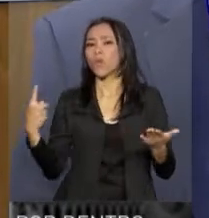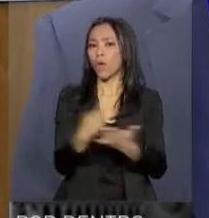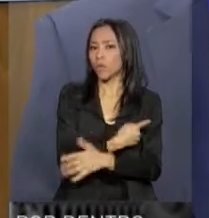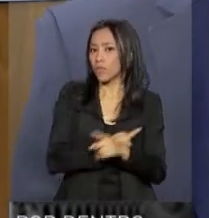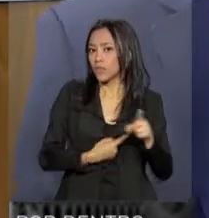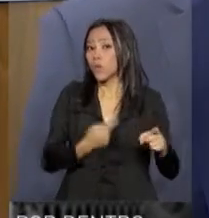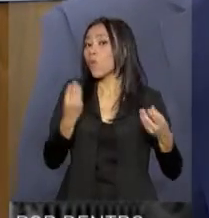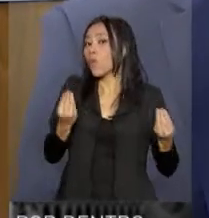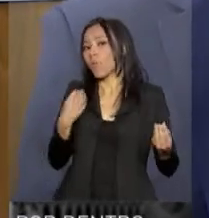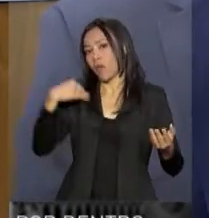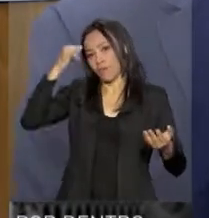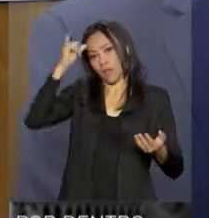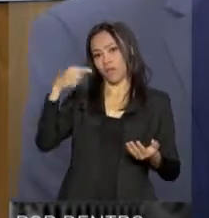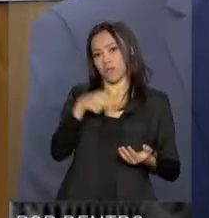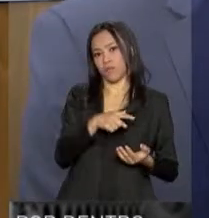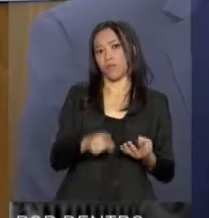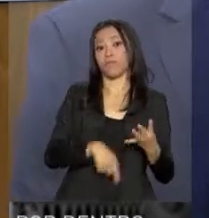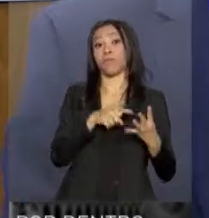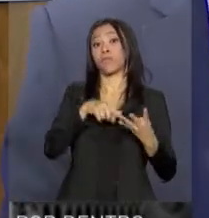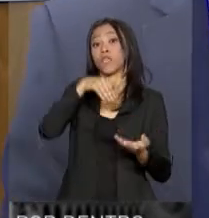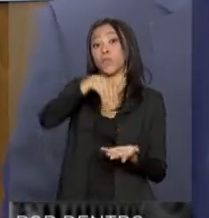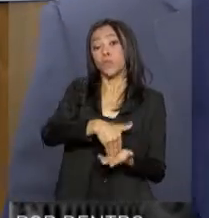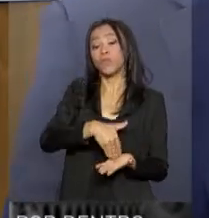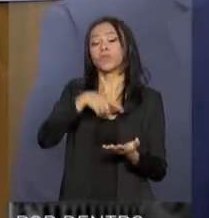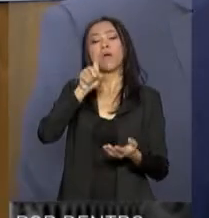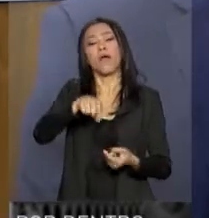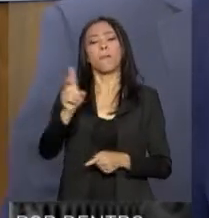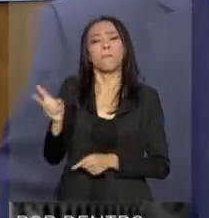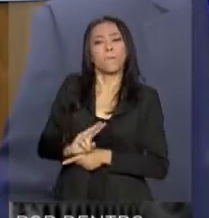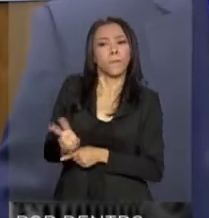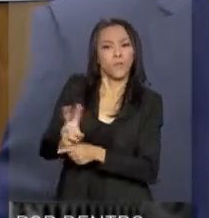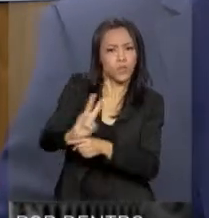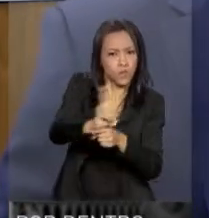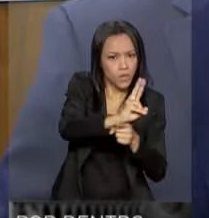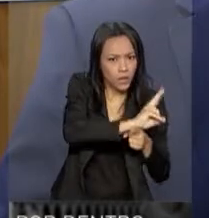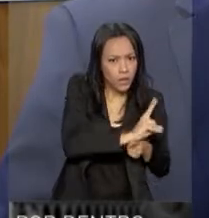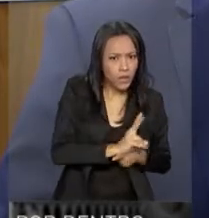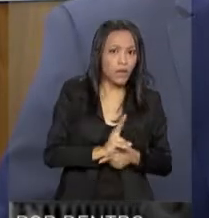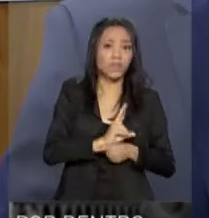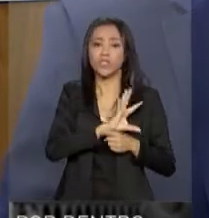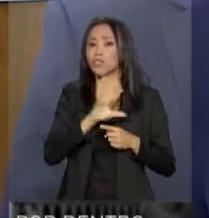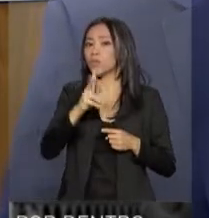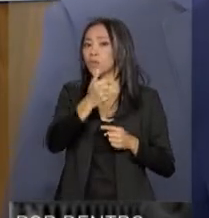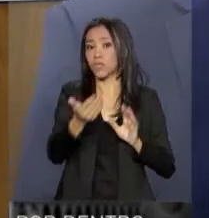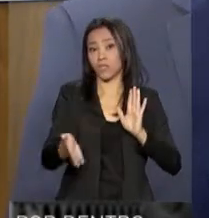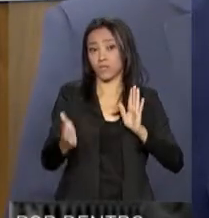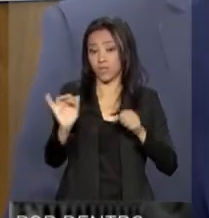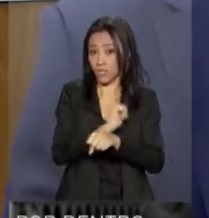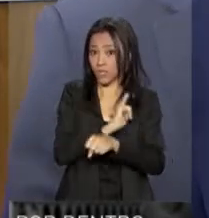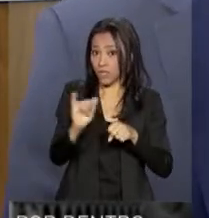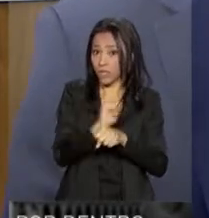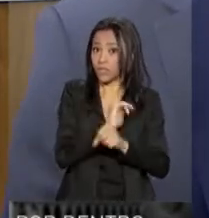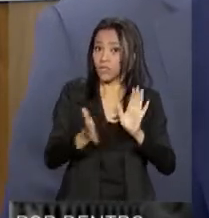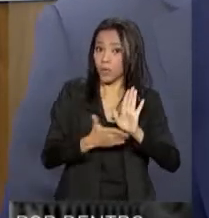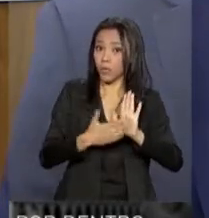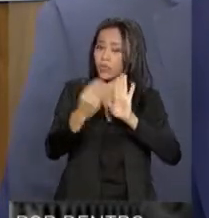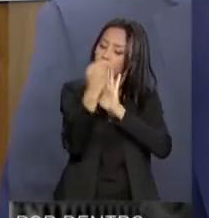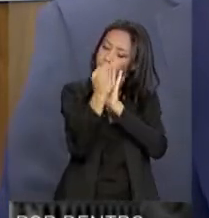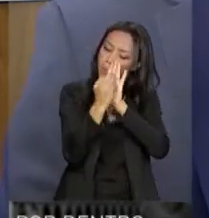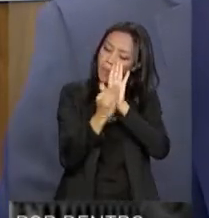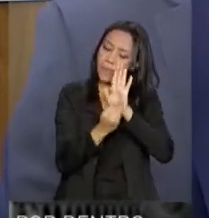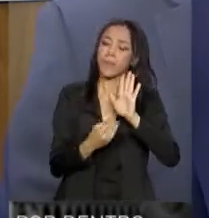mitigar esses riscos e por último ponto fazer um monitoramento de todas as medidas implementadas então um plano de integridade ele traz